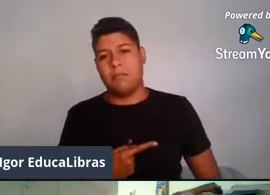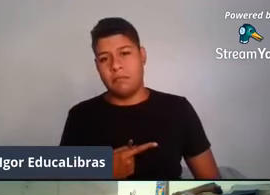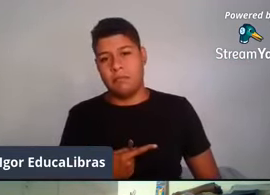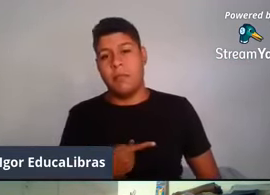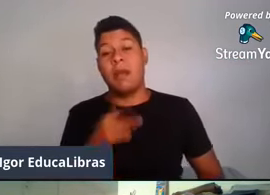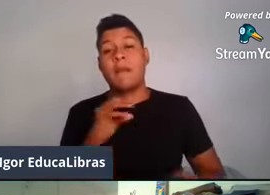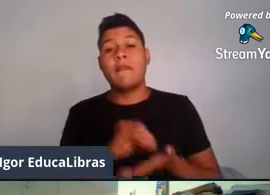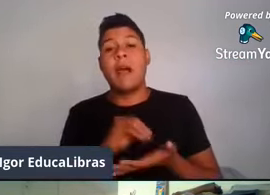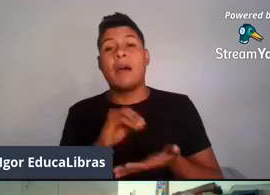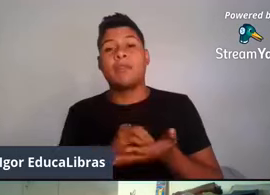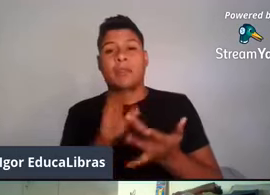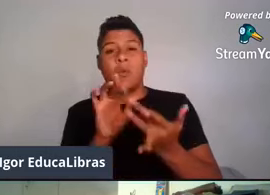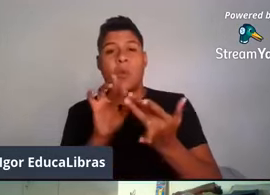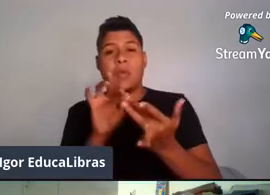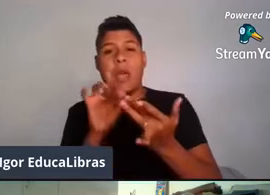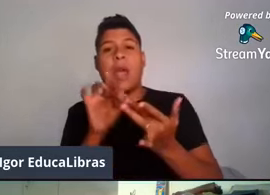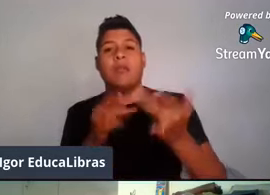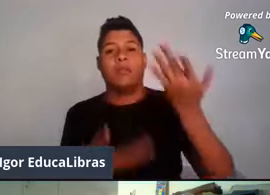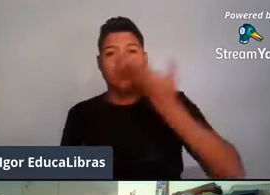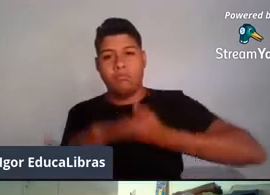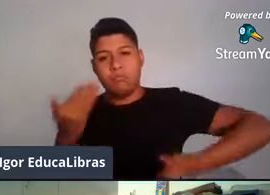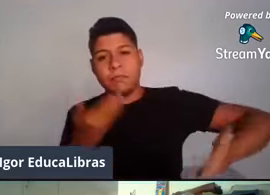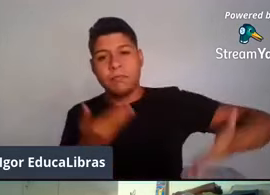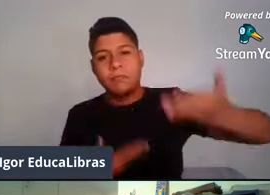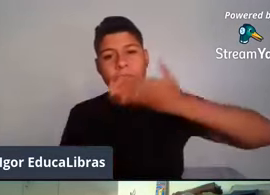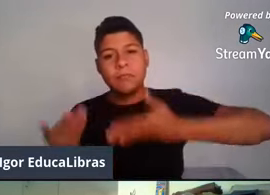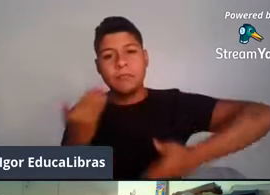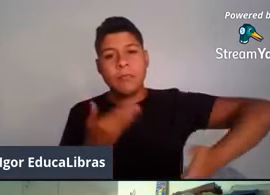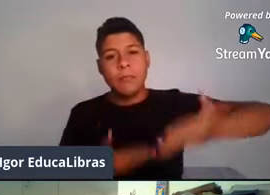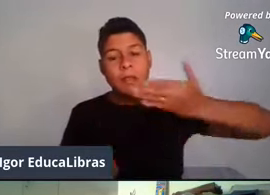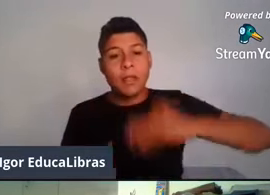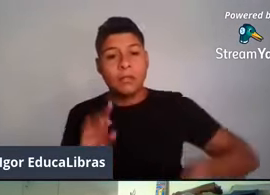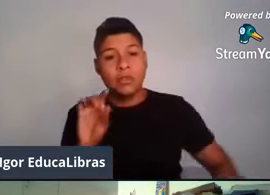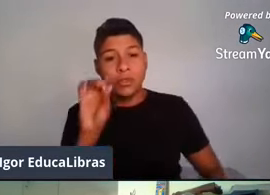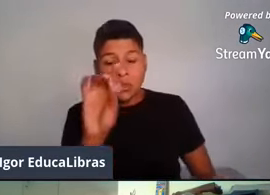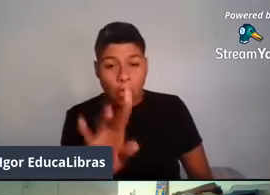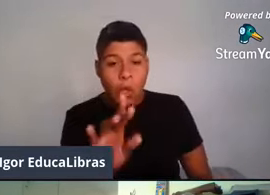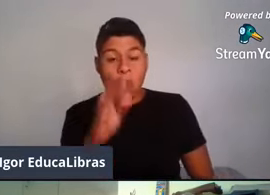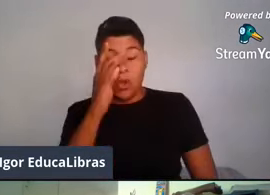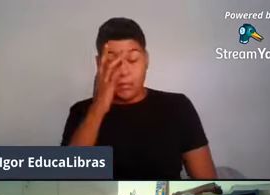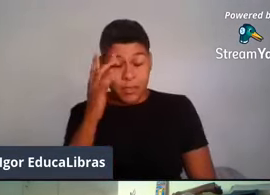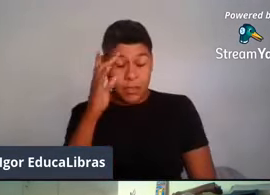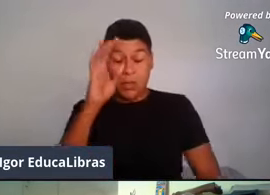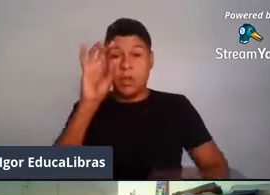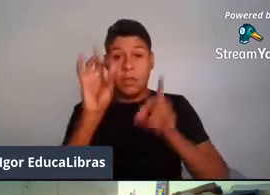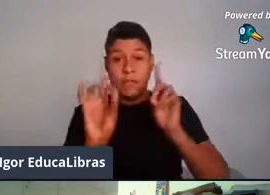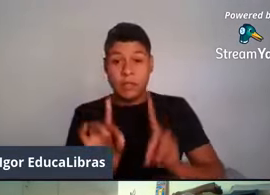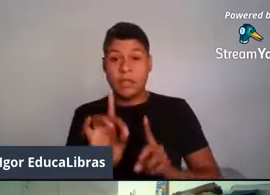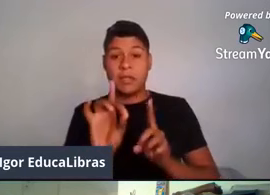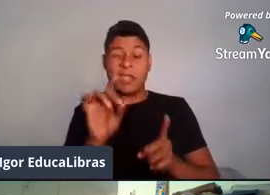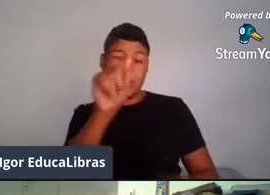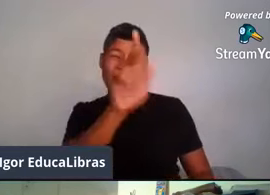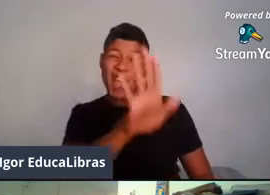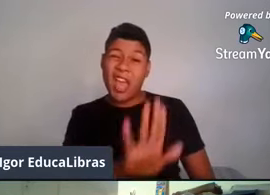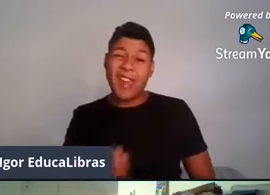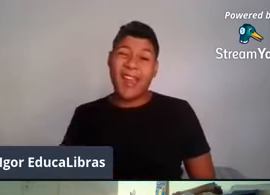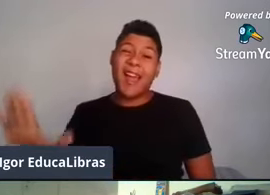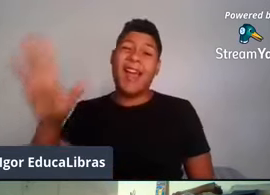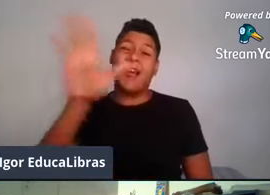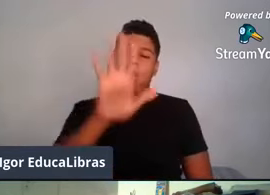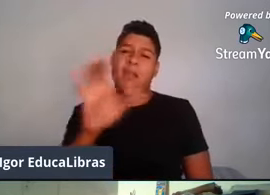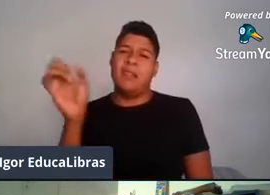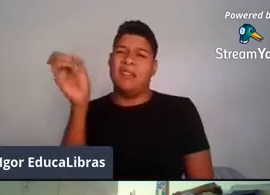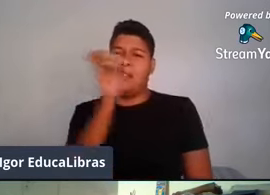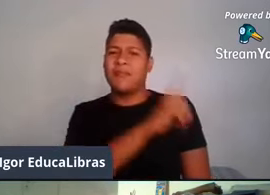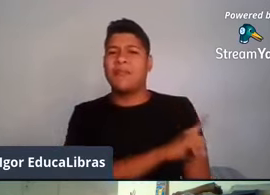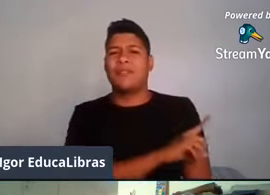de convivência, eu acho que não só para as pessoas com deficiência, de uma forma geral, está sendo muito prejudicial. E